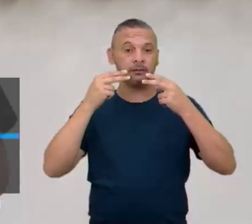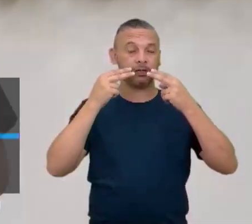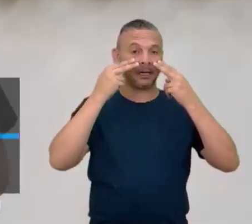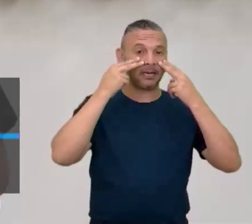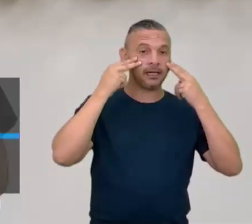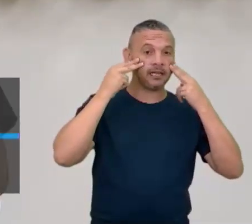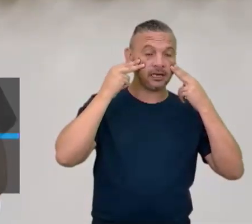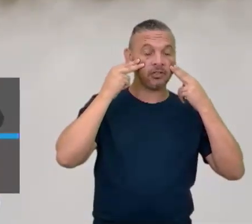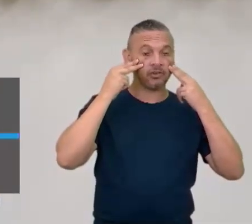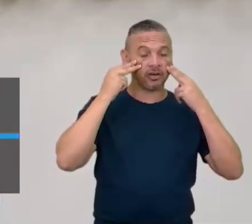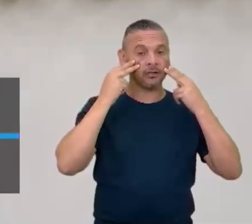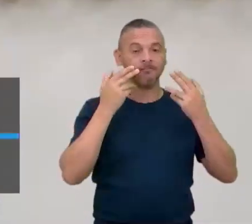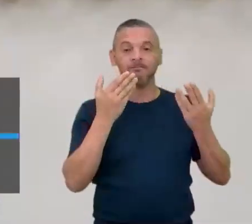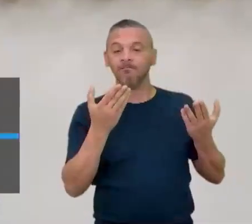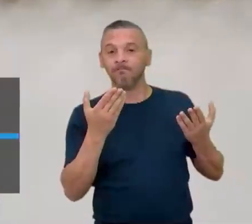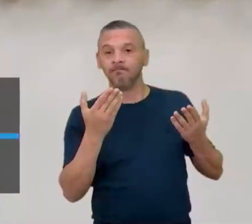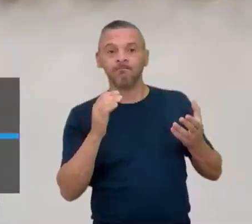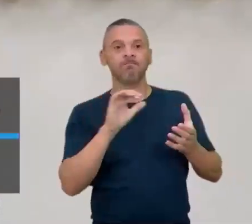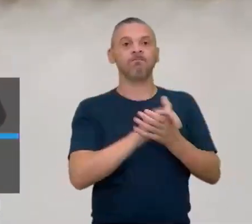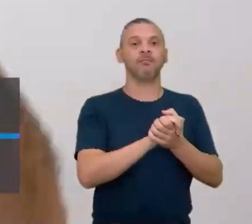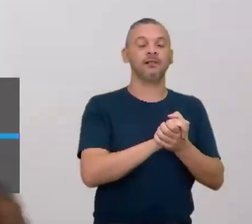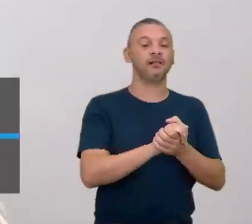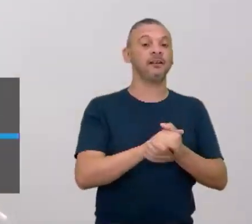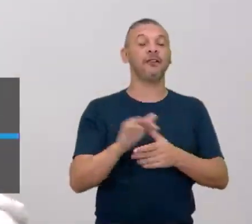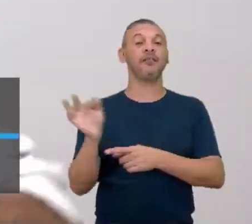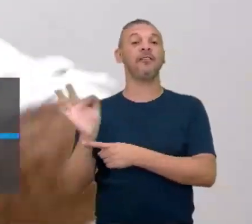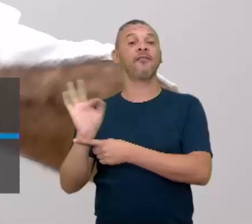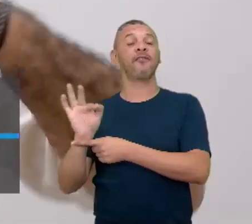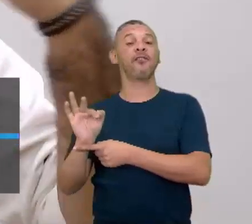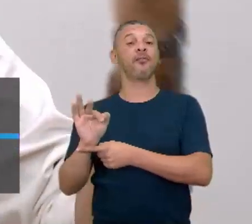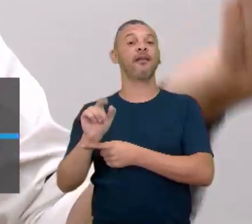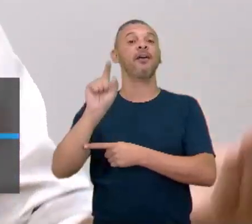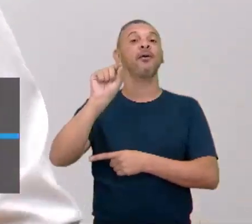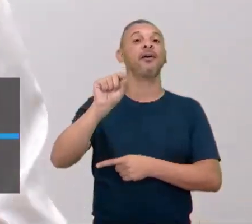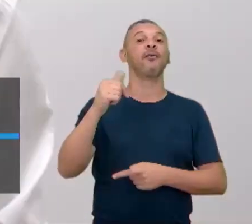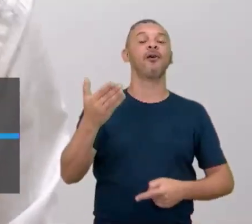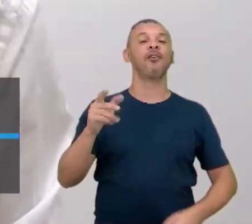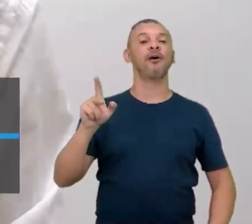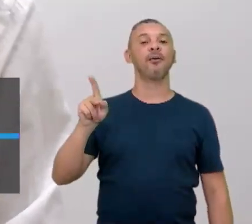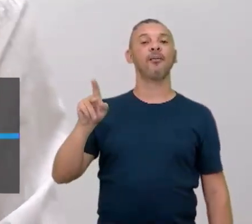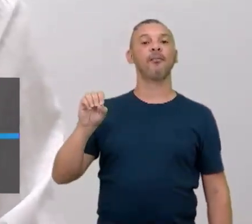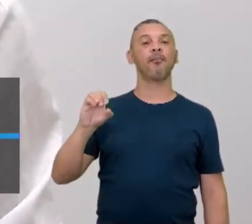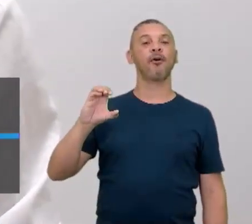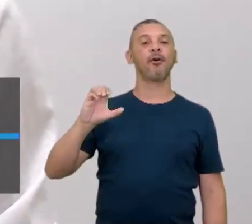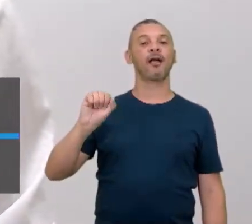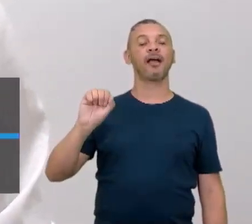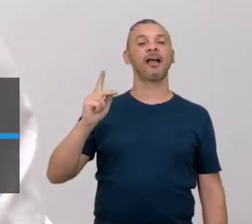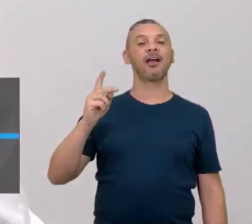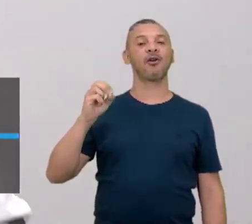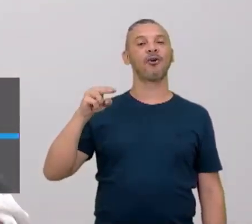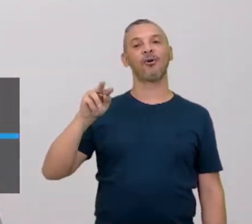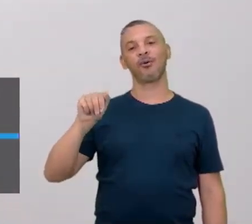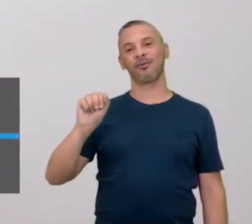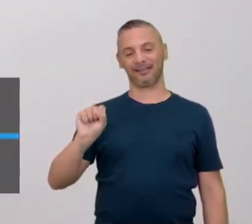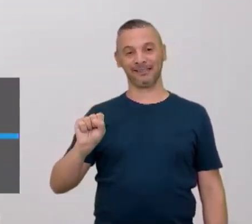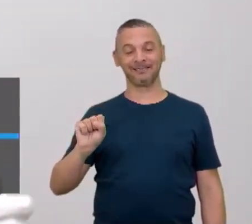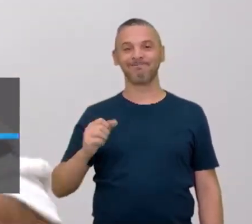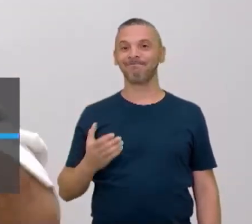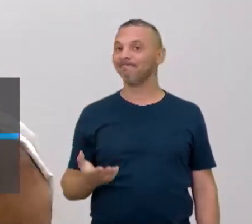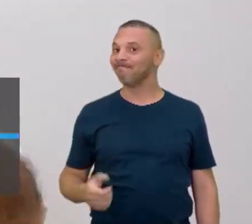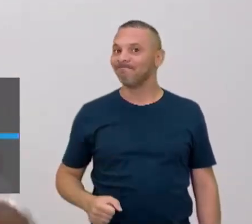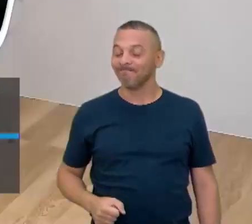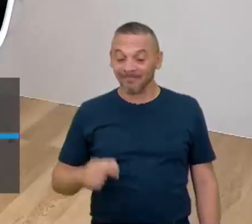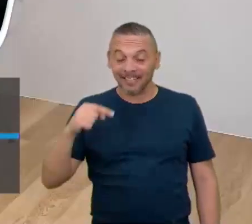vira filme, Pocahontas. Sim, isso, perfeito. Se a gente fosse fazer um filme aqui no Brasil, para cada português